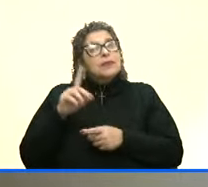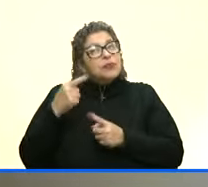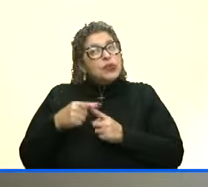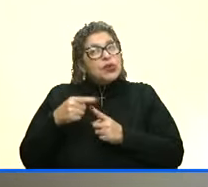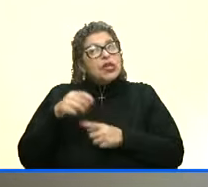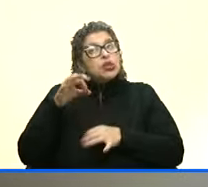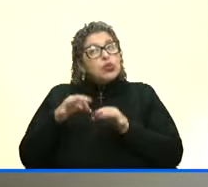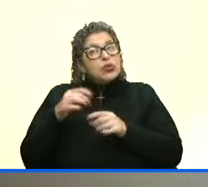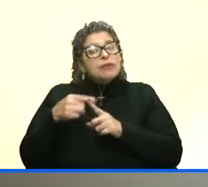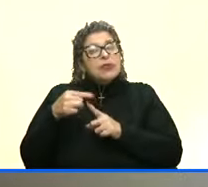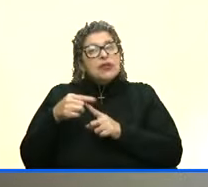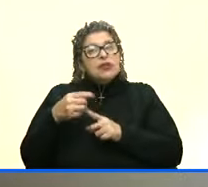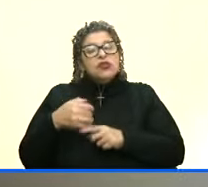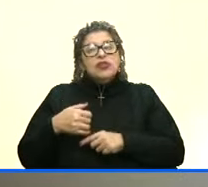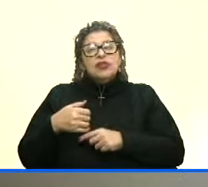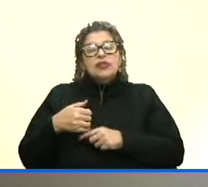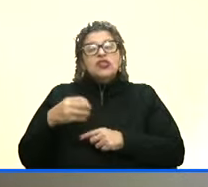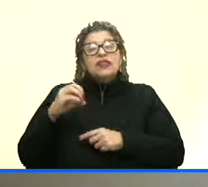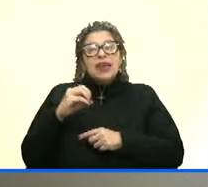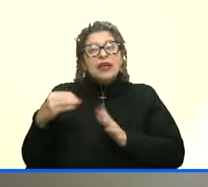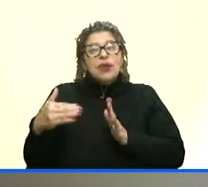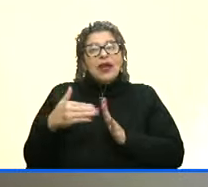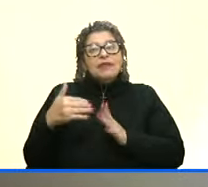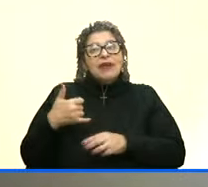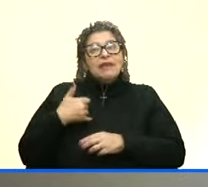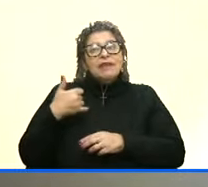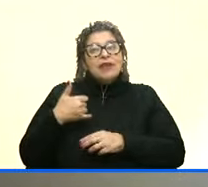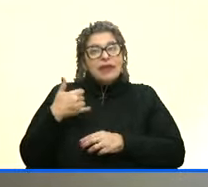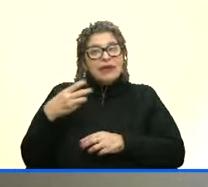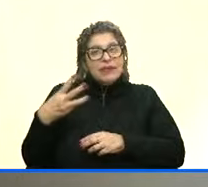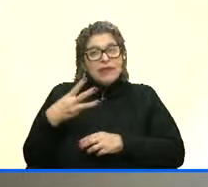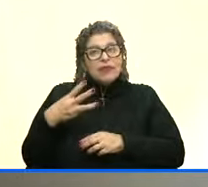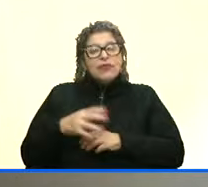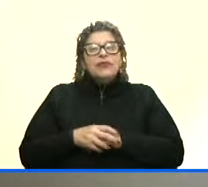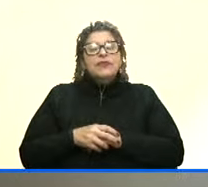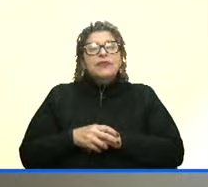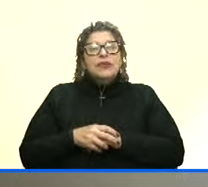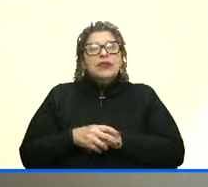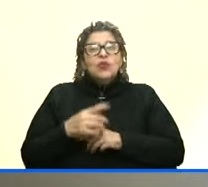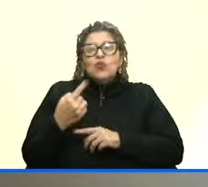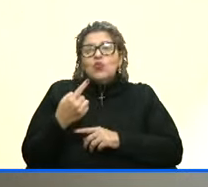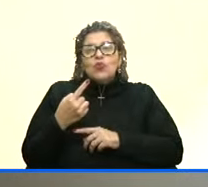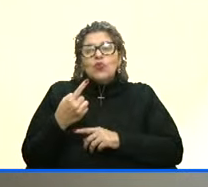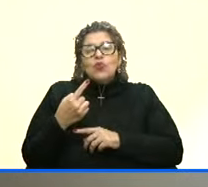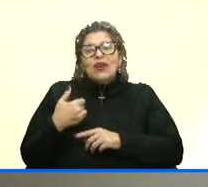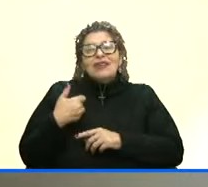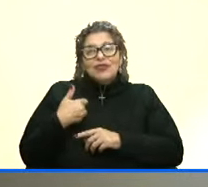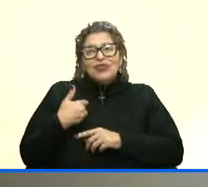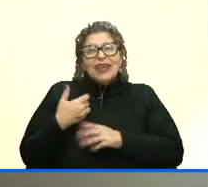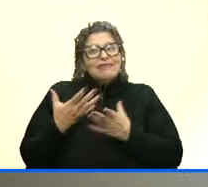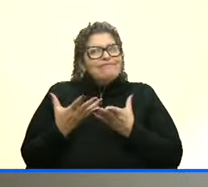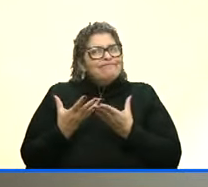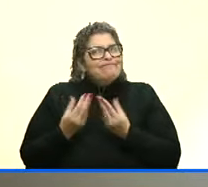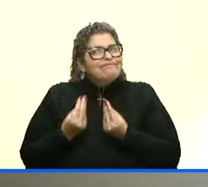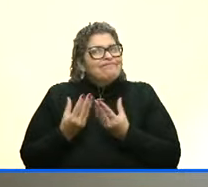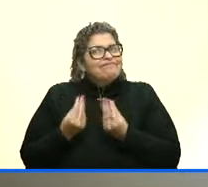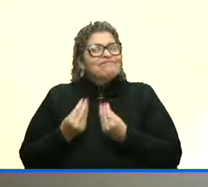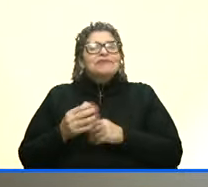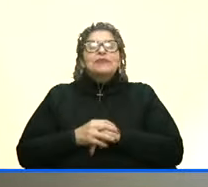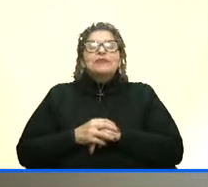justamente nessa idade de 0 a 3 anos. Um ano de idade realmente é bastante. Então,